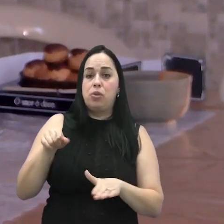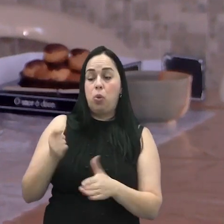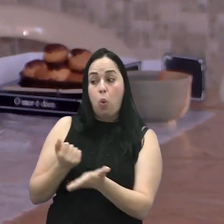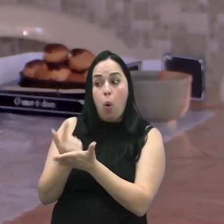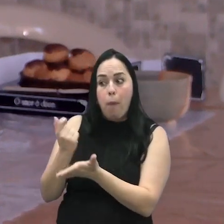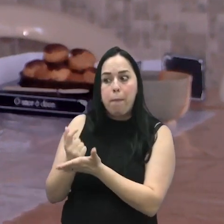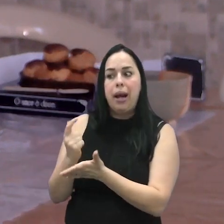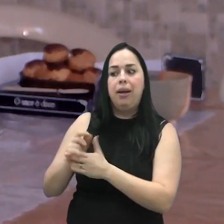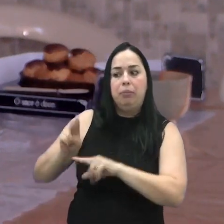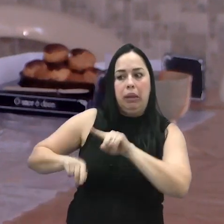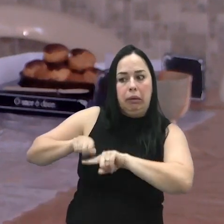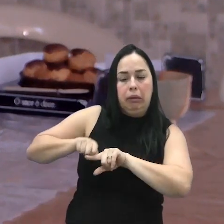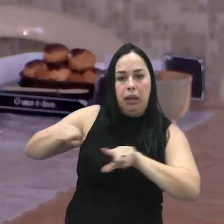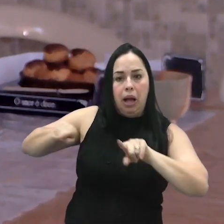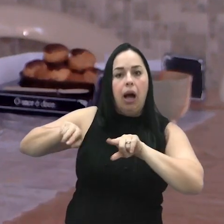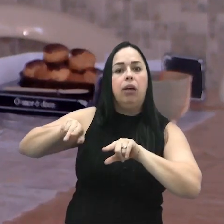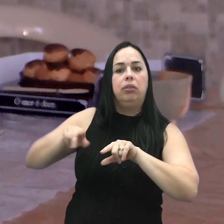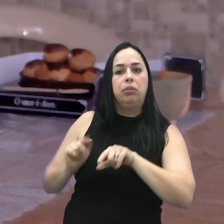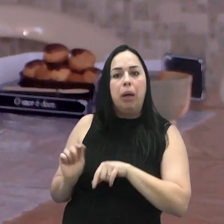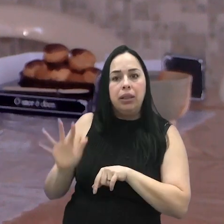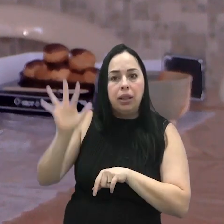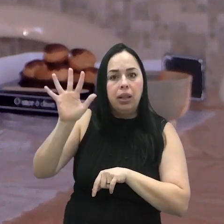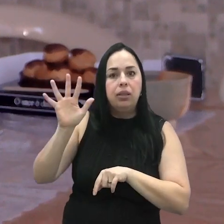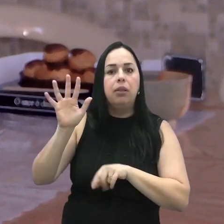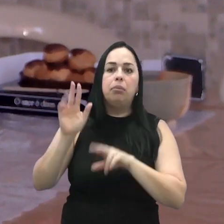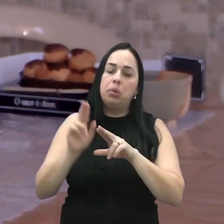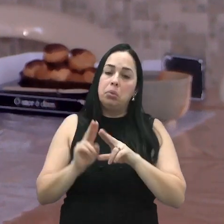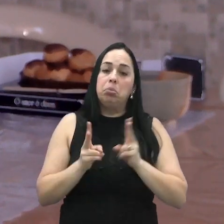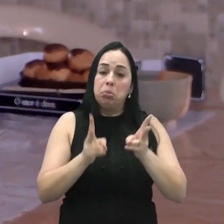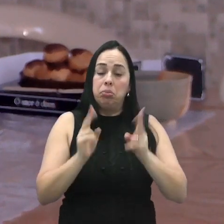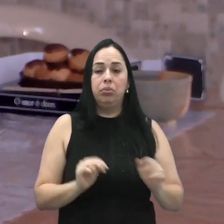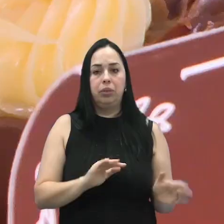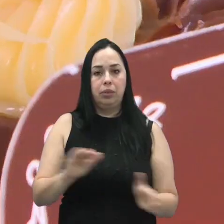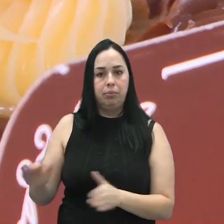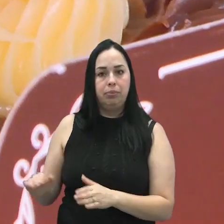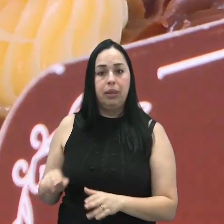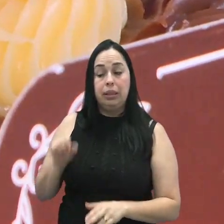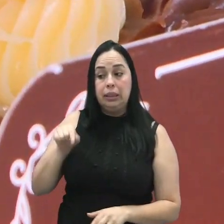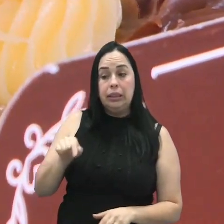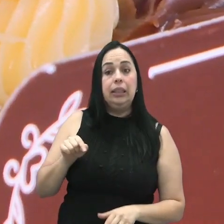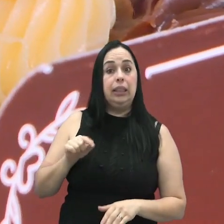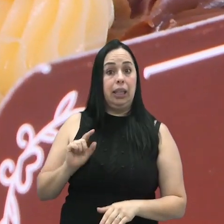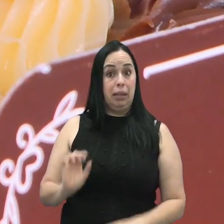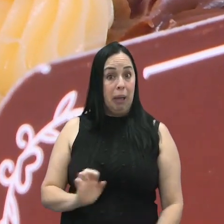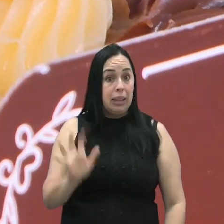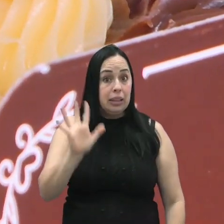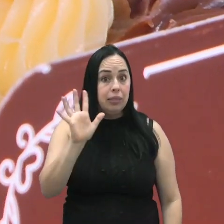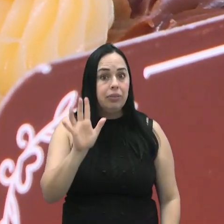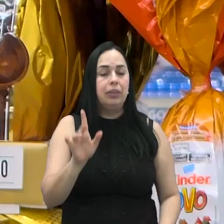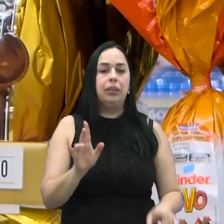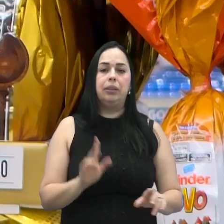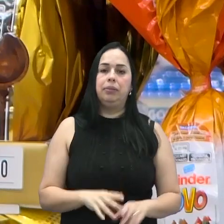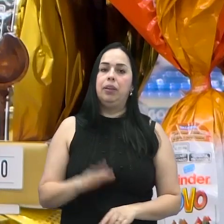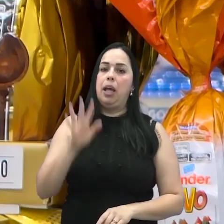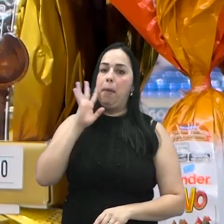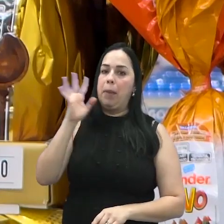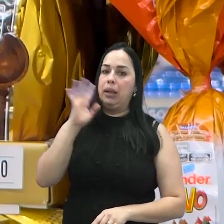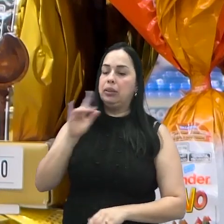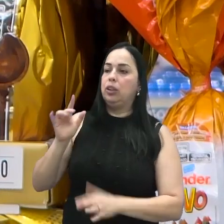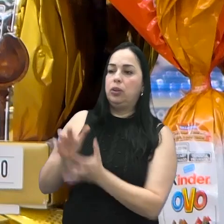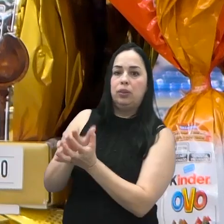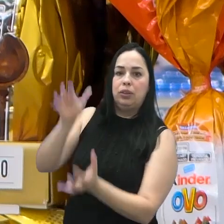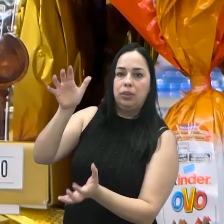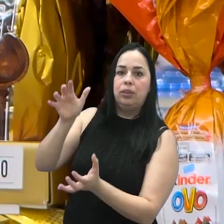um valor para um produto melhor é pouca, então compensa aumentar um pouquinho e seguir assim. E se os insumos estão mais caros, os